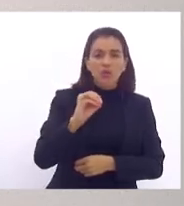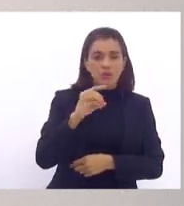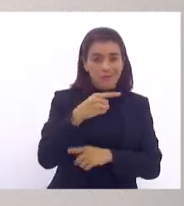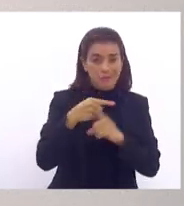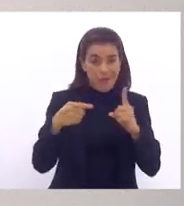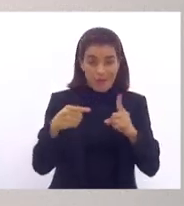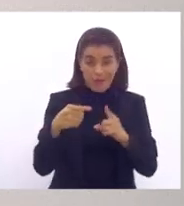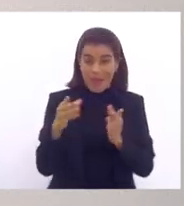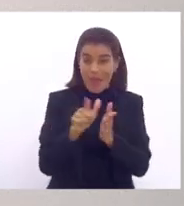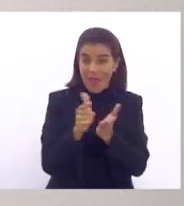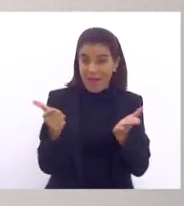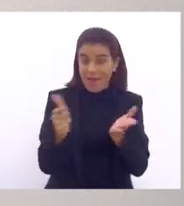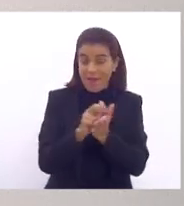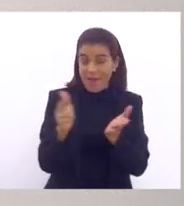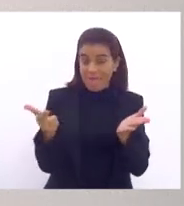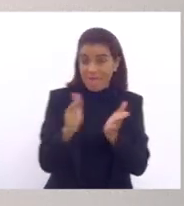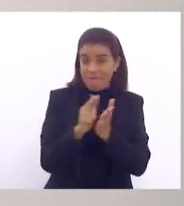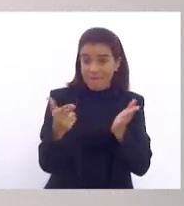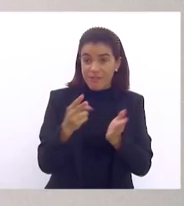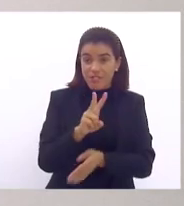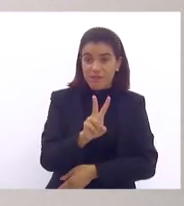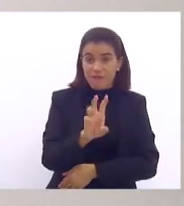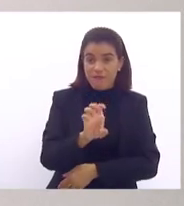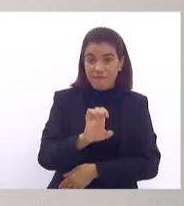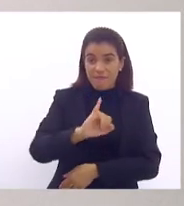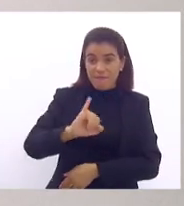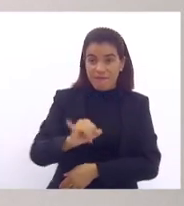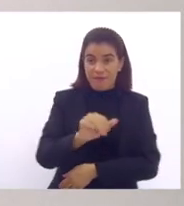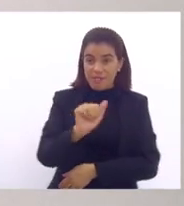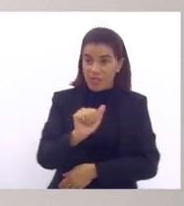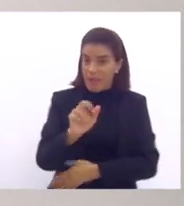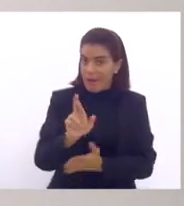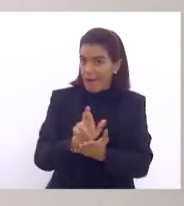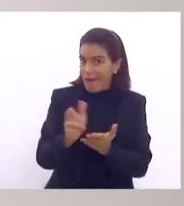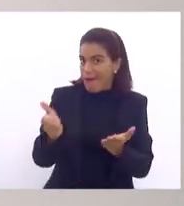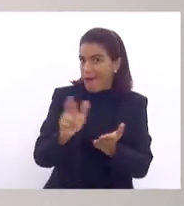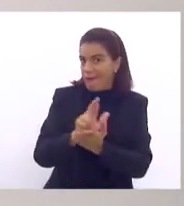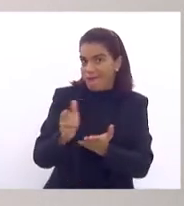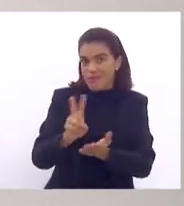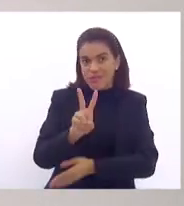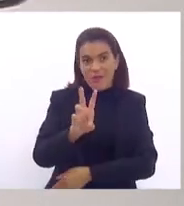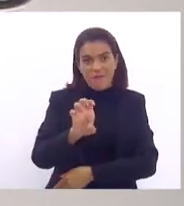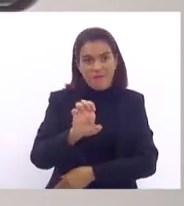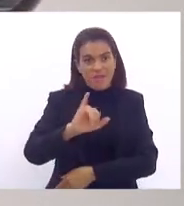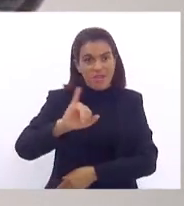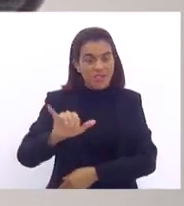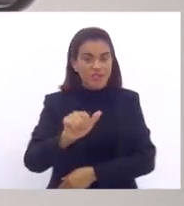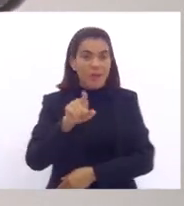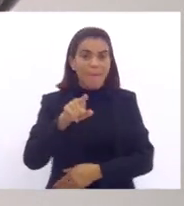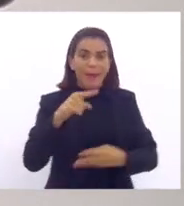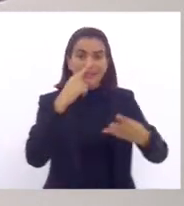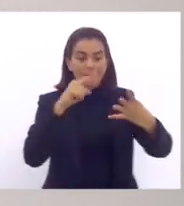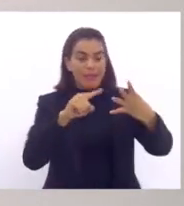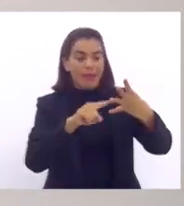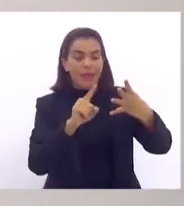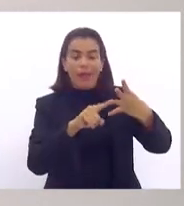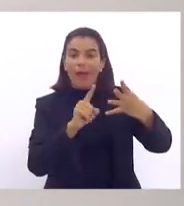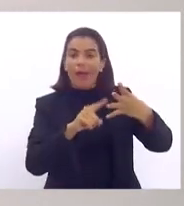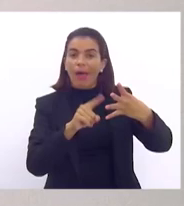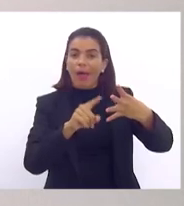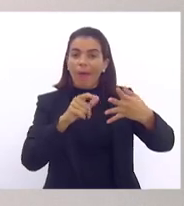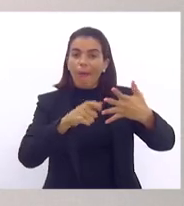revista Veja de quando a revista Veja era o Quarto Poder da república